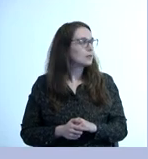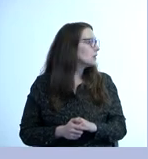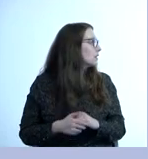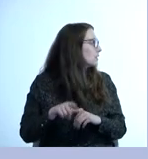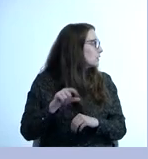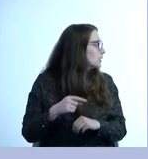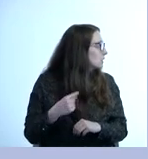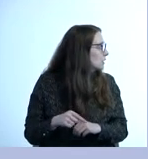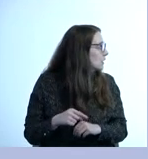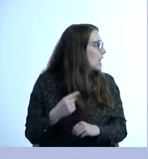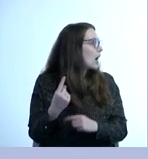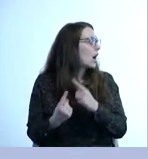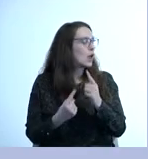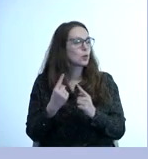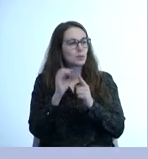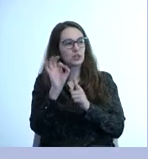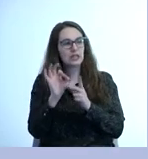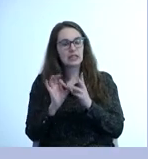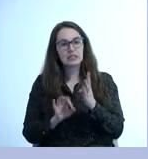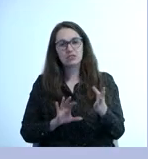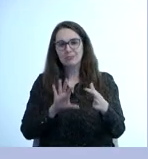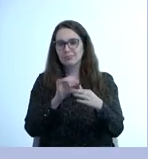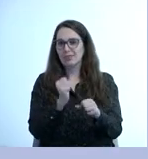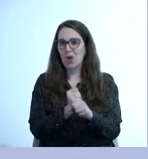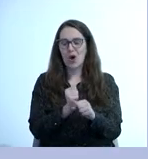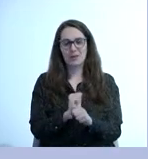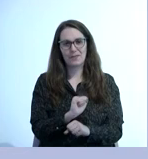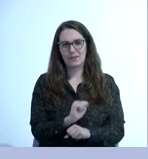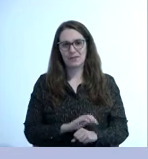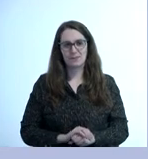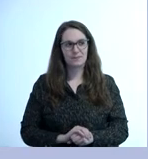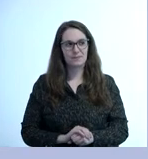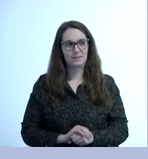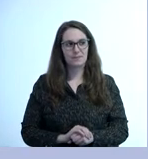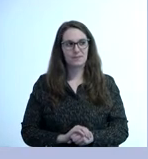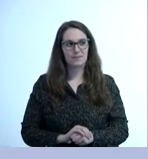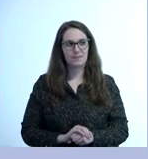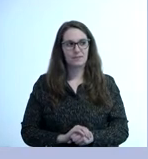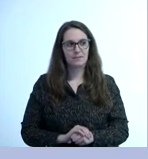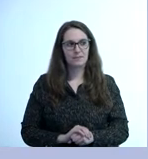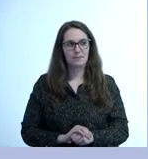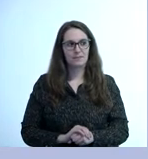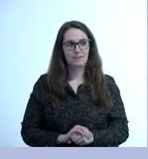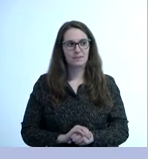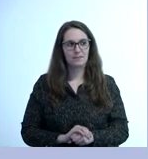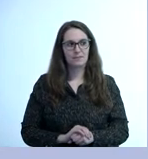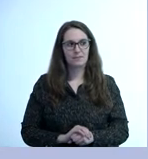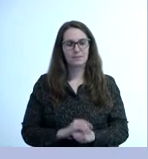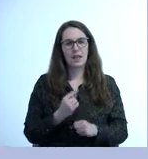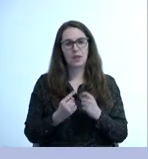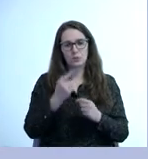características que percorrem toda a sua obra, apesar da evolução que há com a idade, com a informação, com